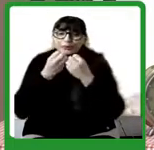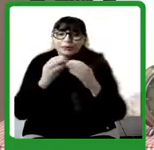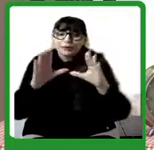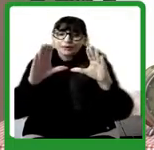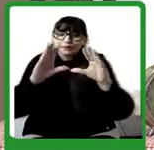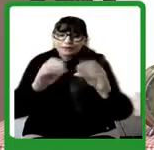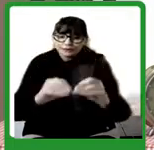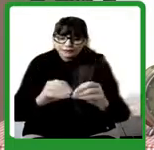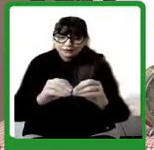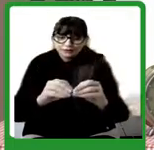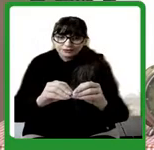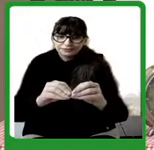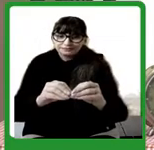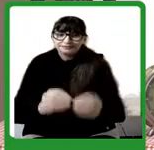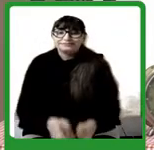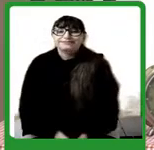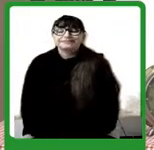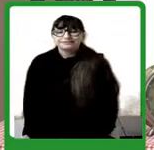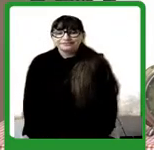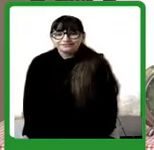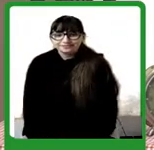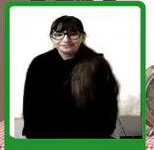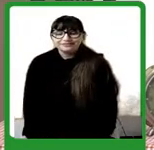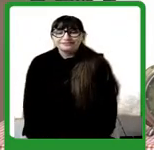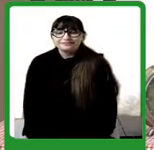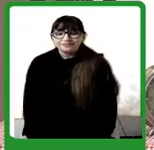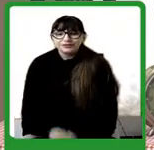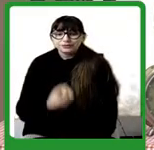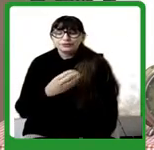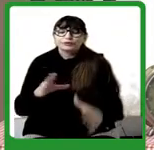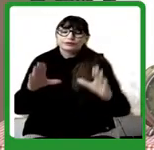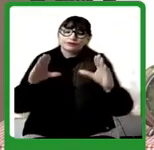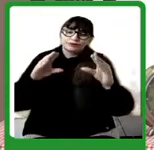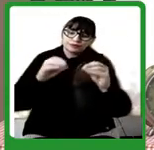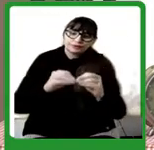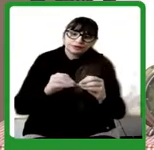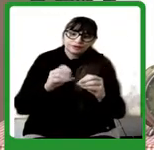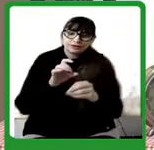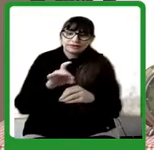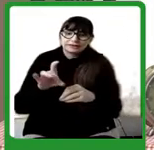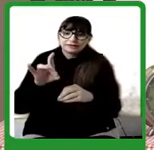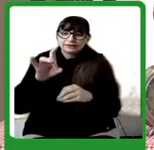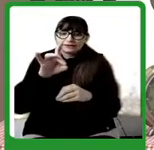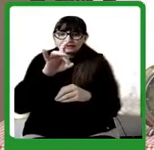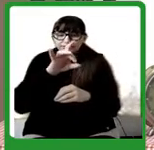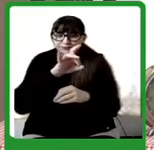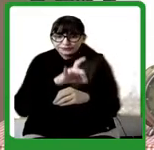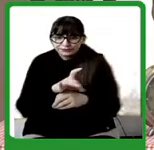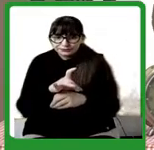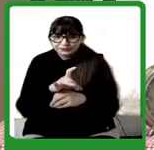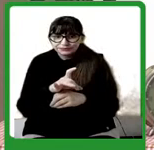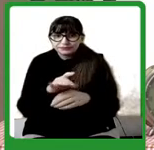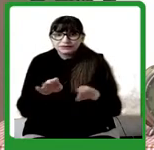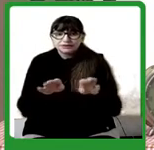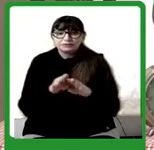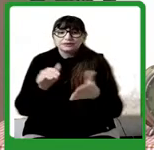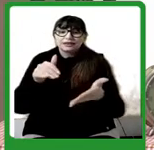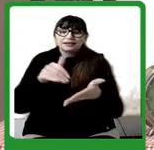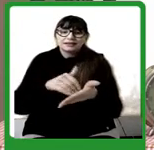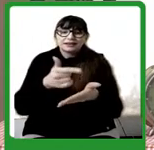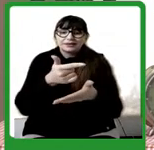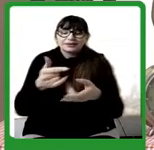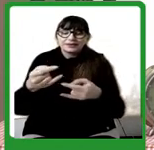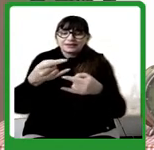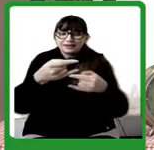noite, Rodrigo. Boa noite, Fernando. Boa noite, pessoal. Boa noite a todos. E até a próxima.